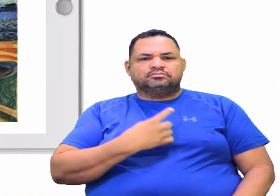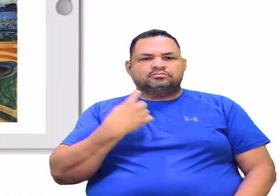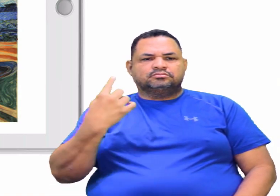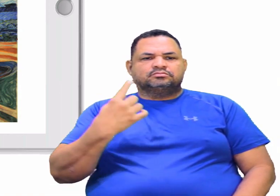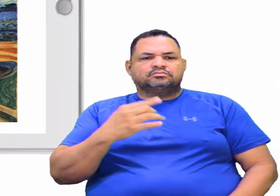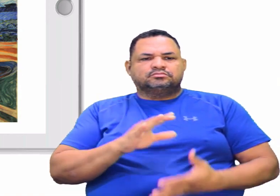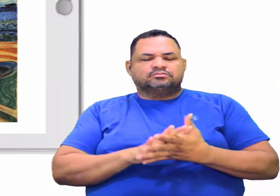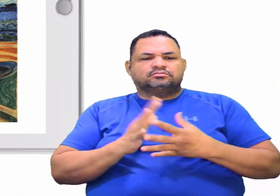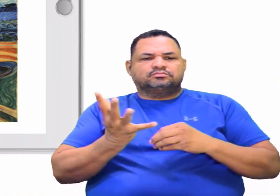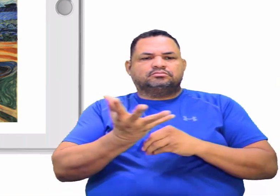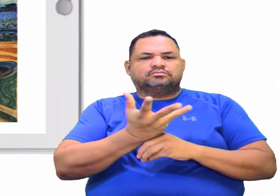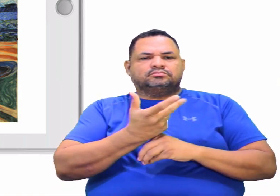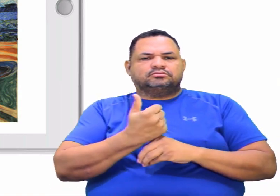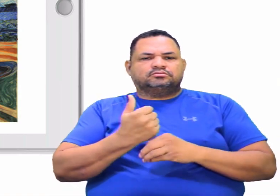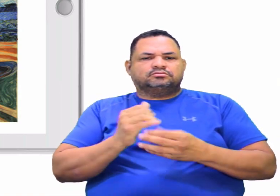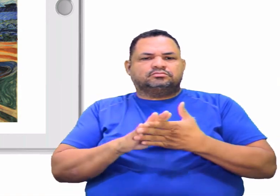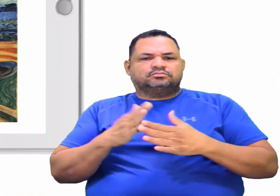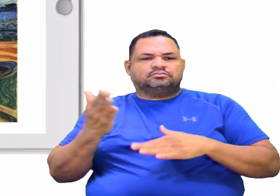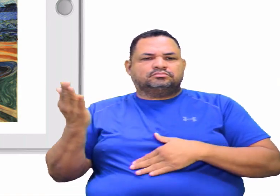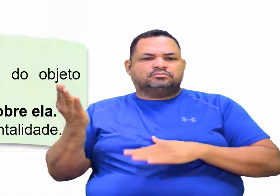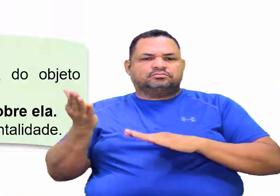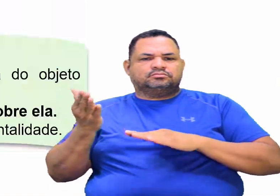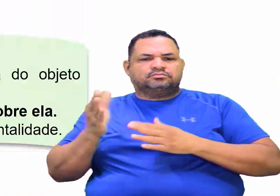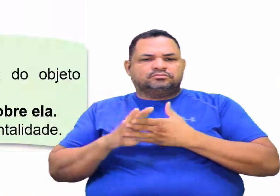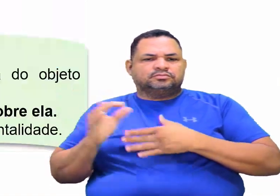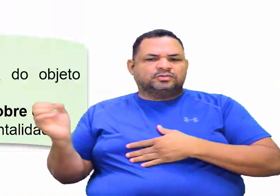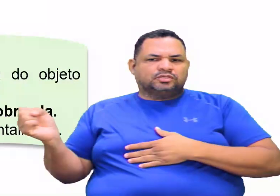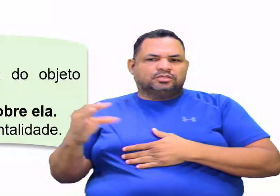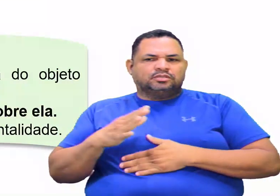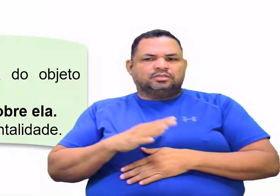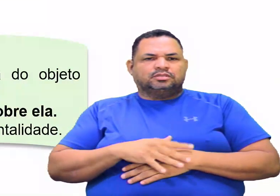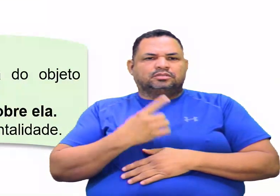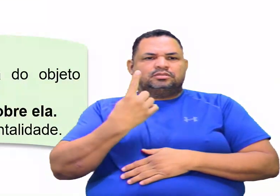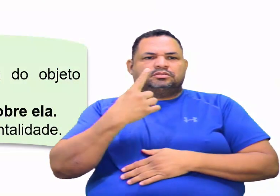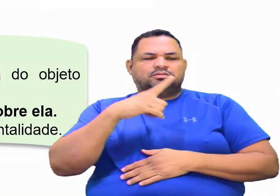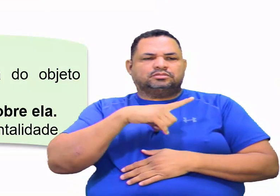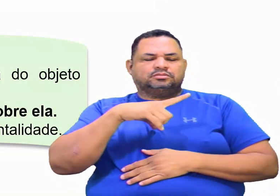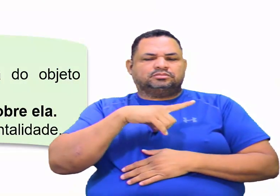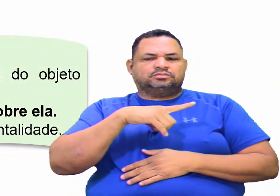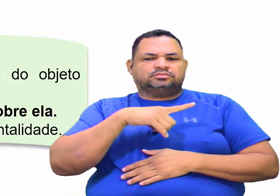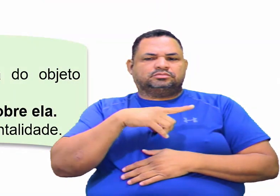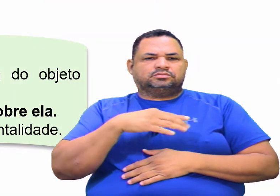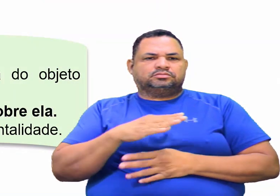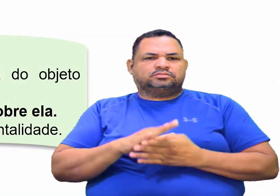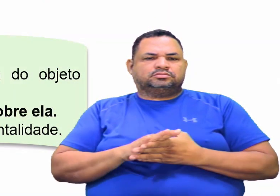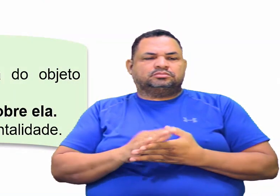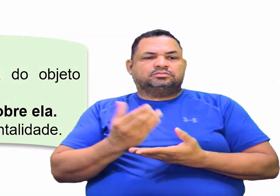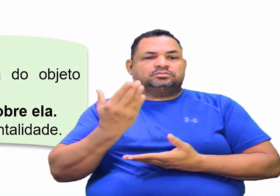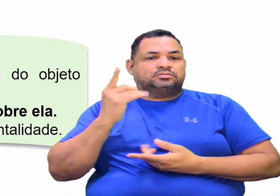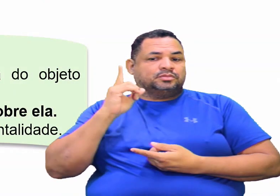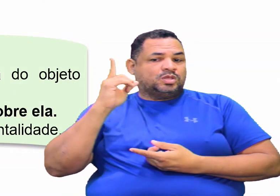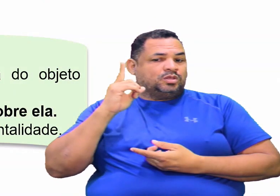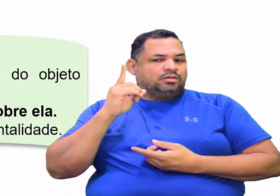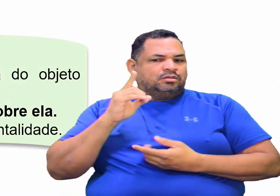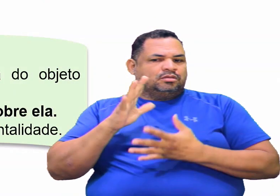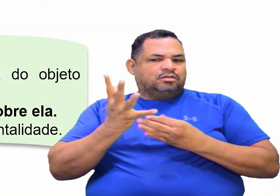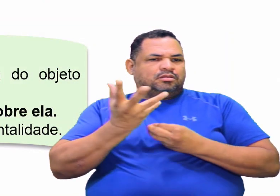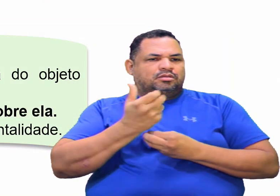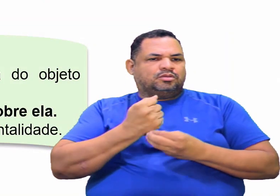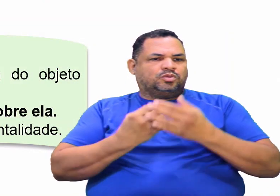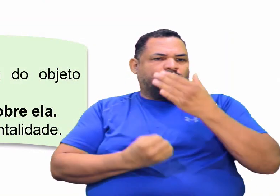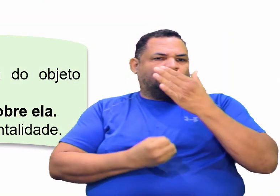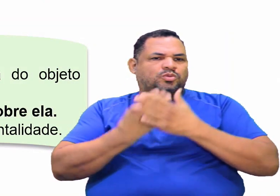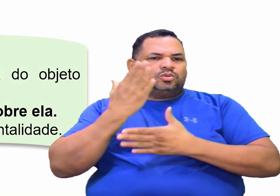contemporânea, parte 1 aqui. Nós temos o seguinte: que a arte contemporânea é uma